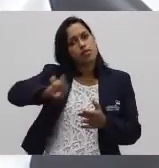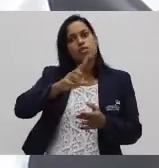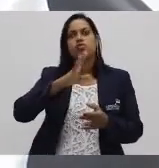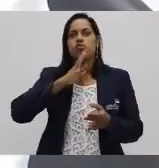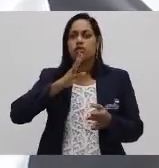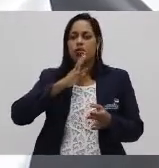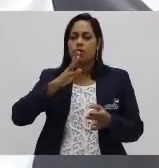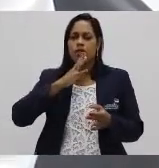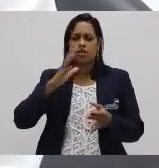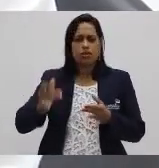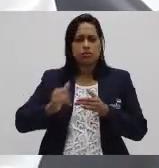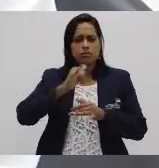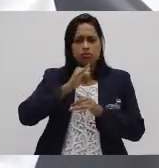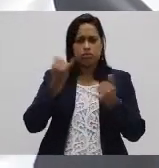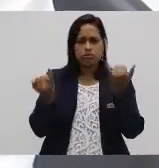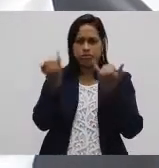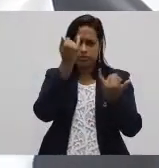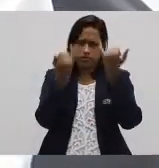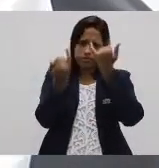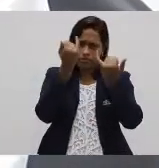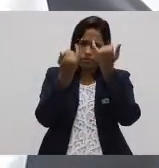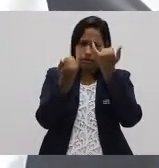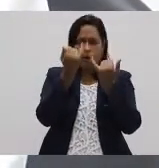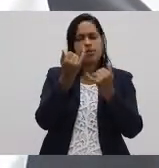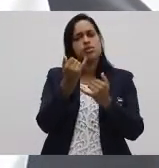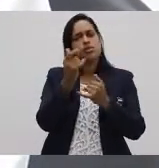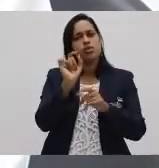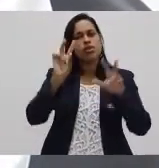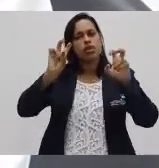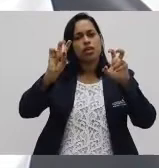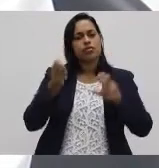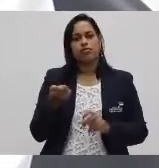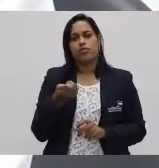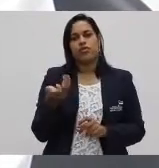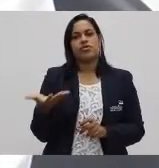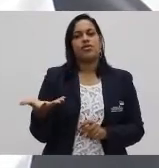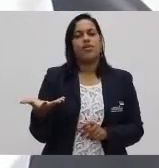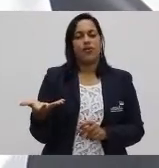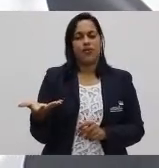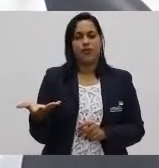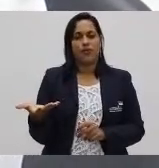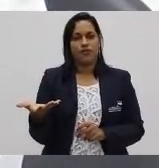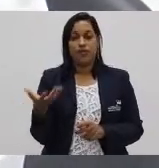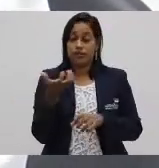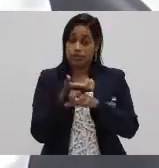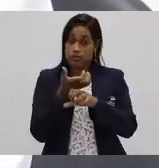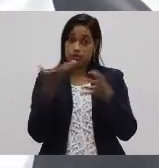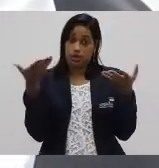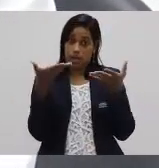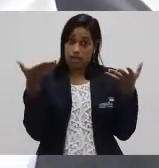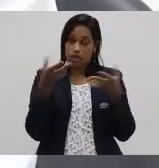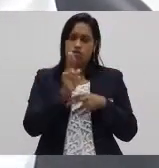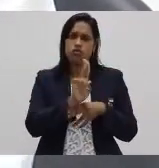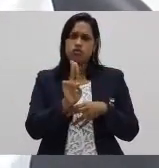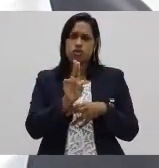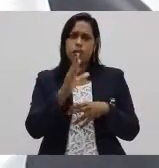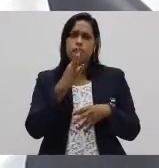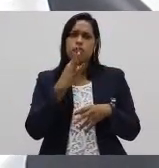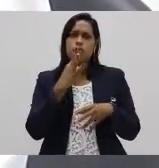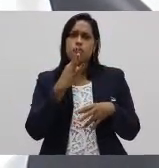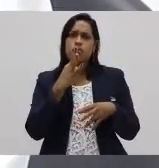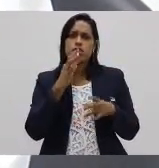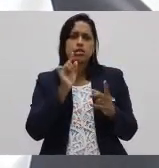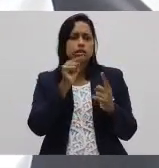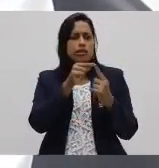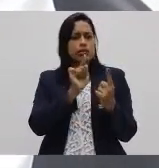conseguiram bastante informações relacionadas à produção. A disciplina de hoje chama-se Conhecer os